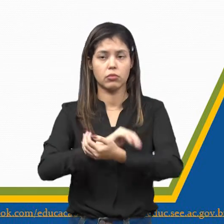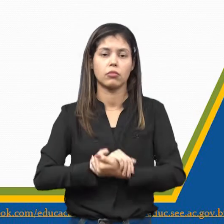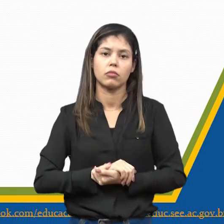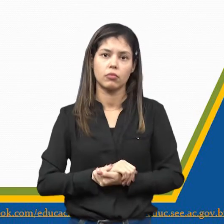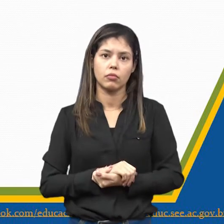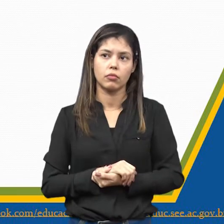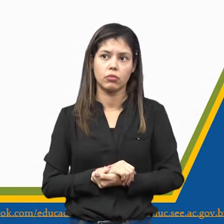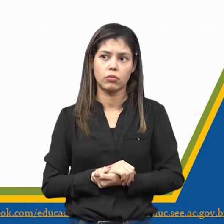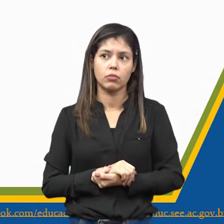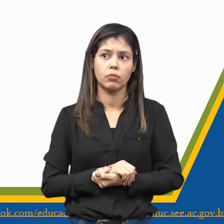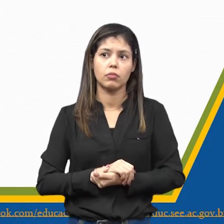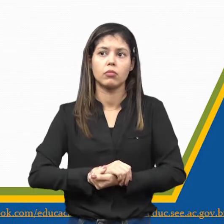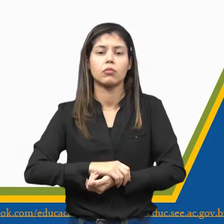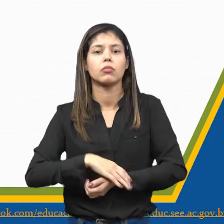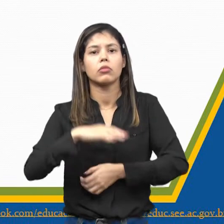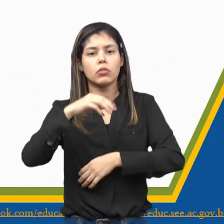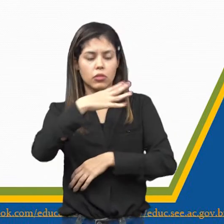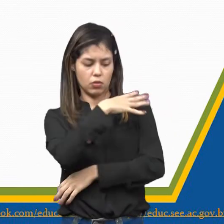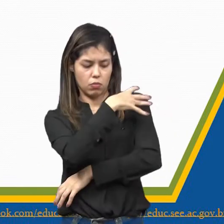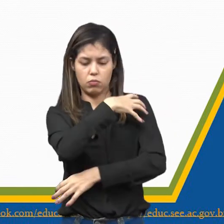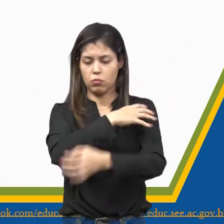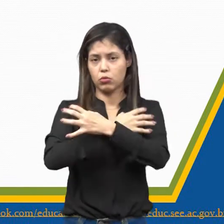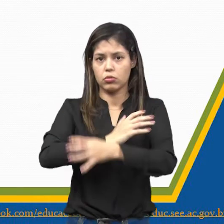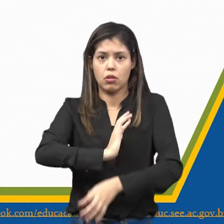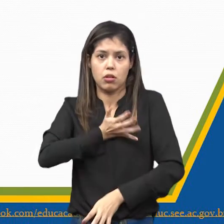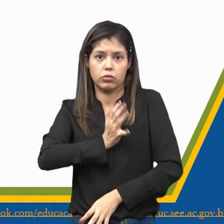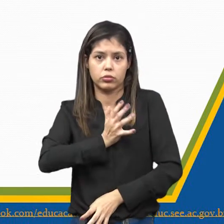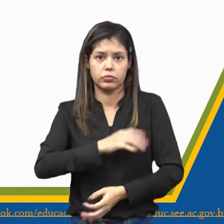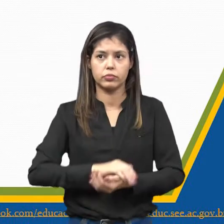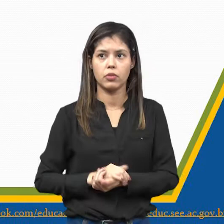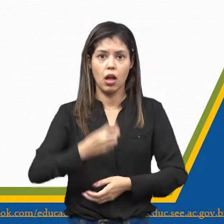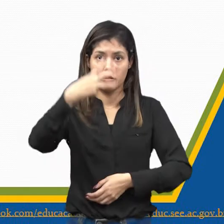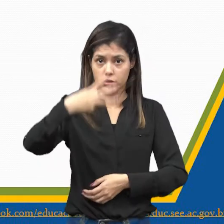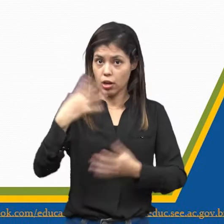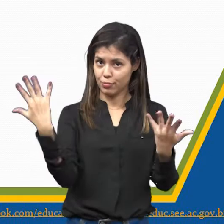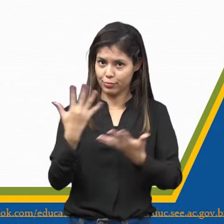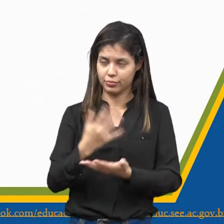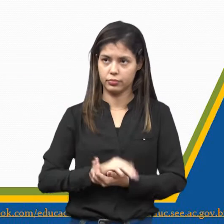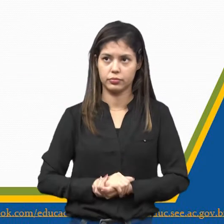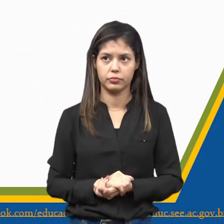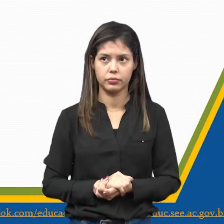ou músculo estriado, e o músculo cardíaco. Nós vamos conhecer esses três agora.